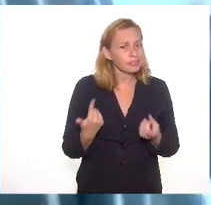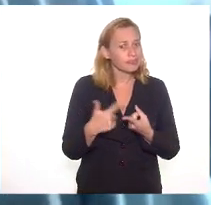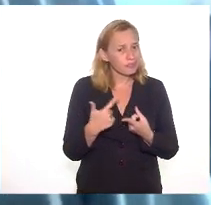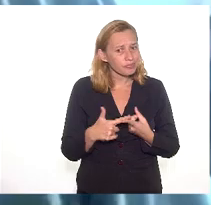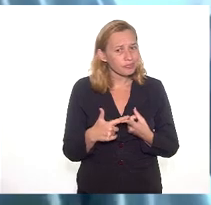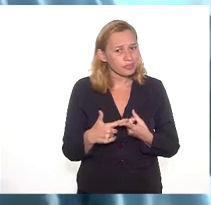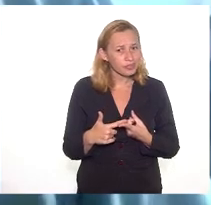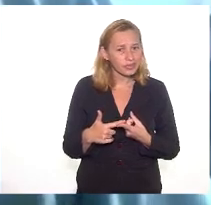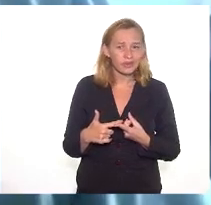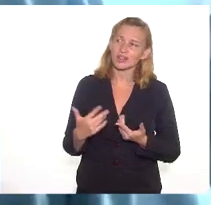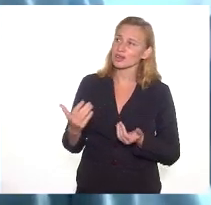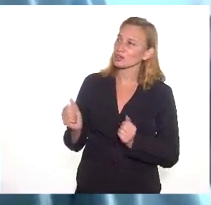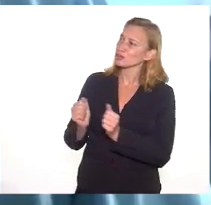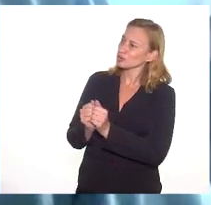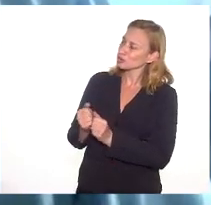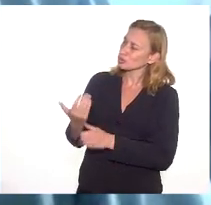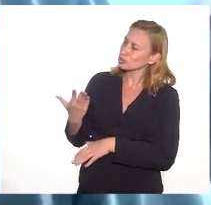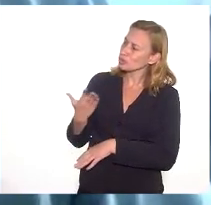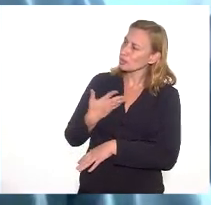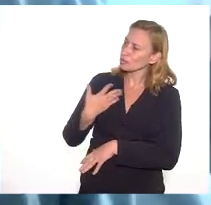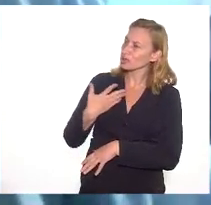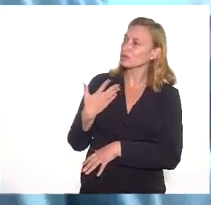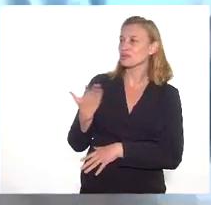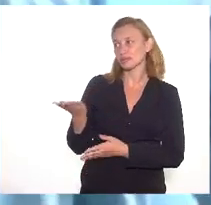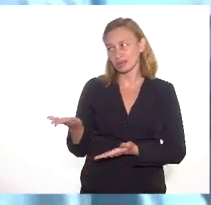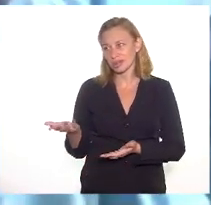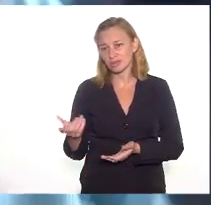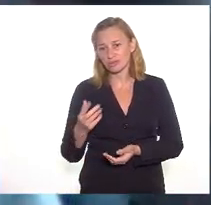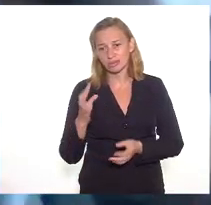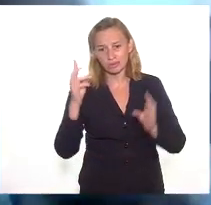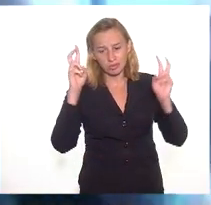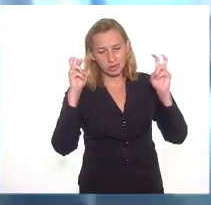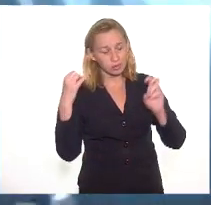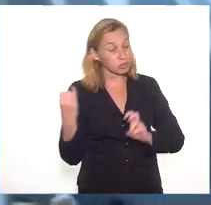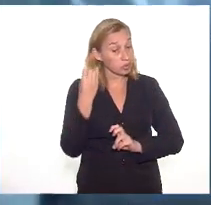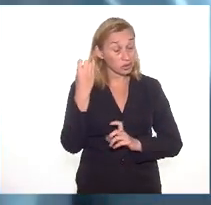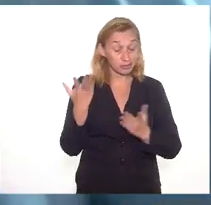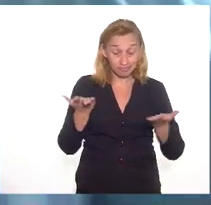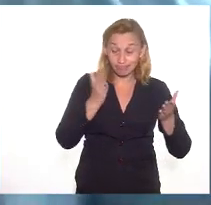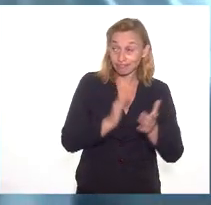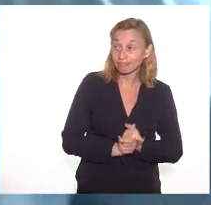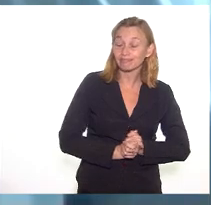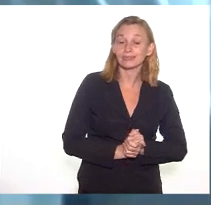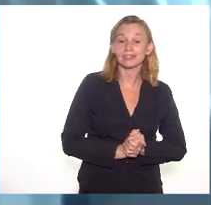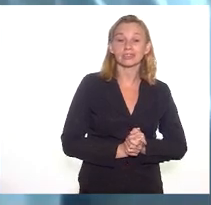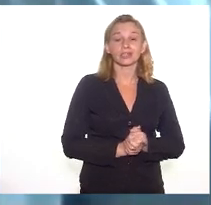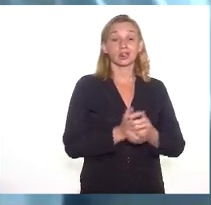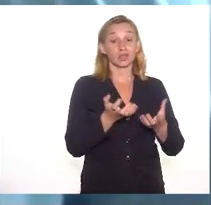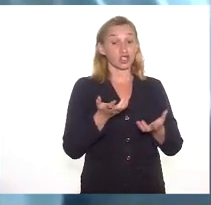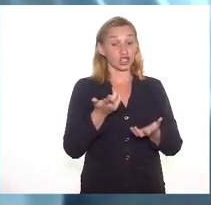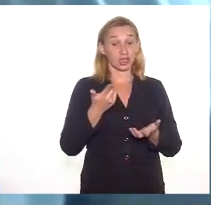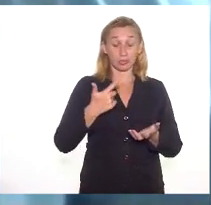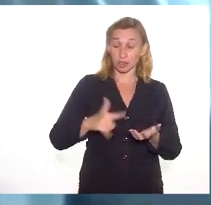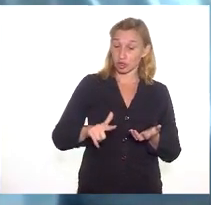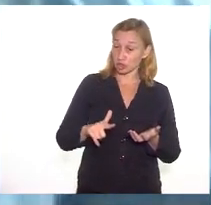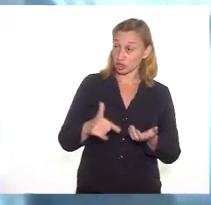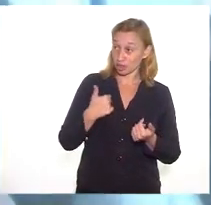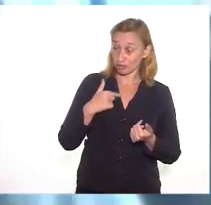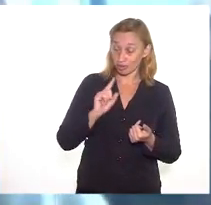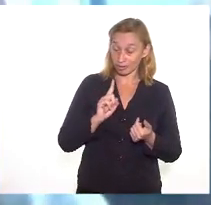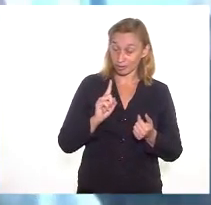nobre companhia, e um tema tão relevante como esse. Queria, não vou repetir o que o Valdec